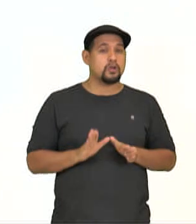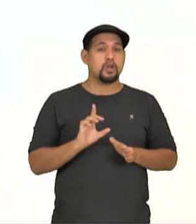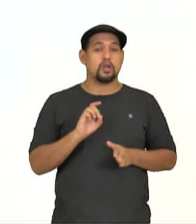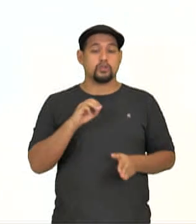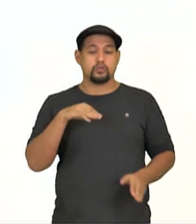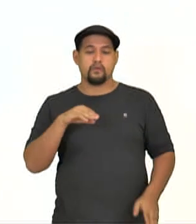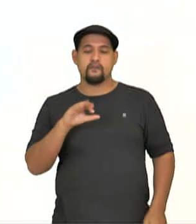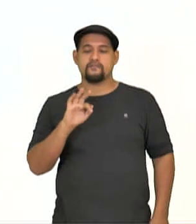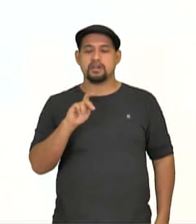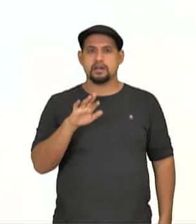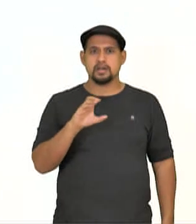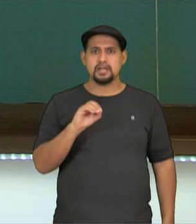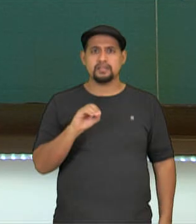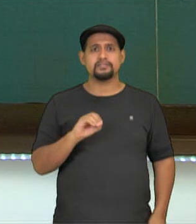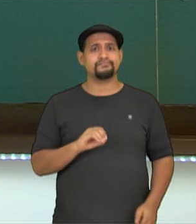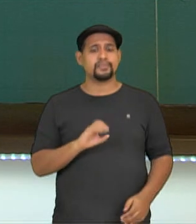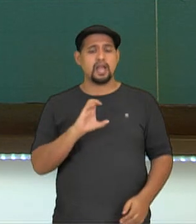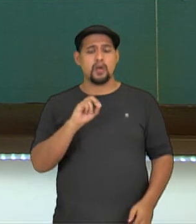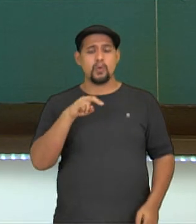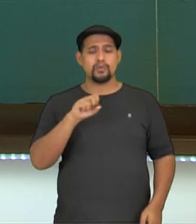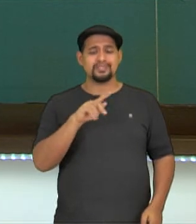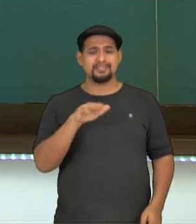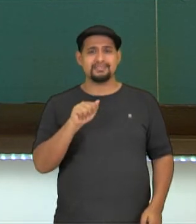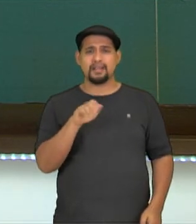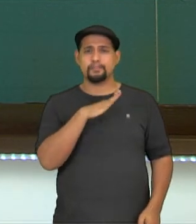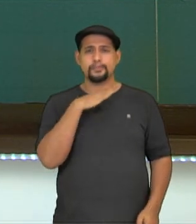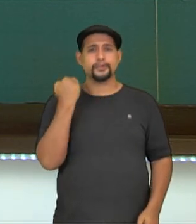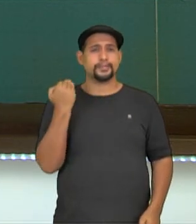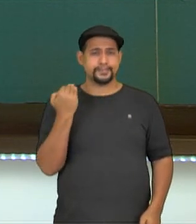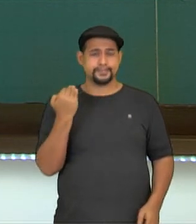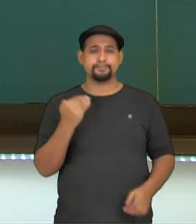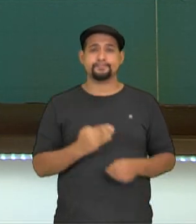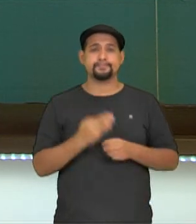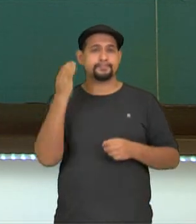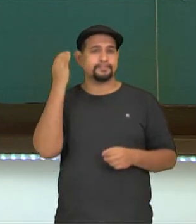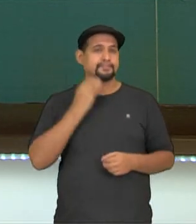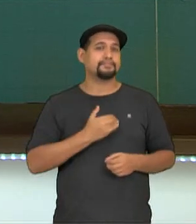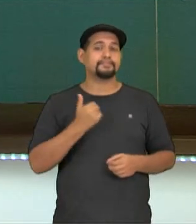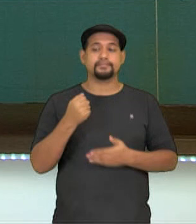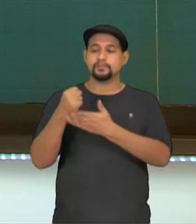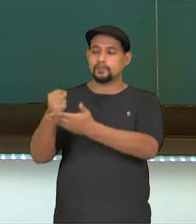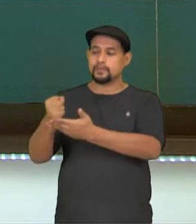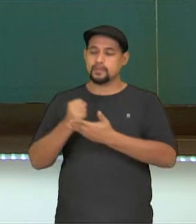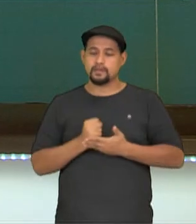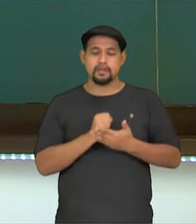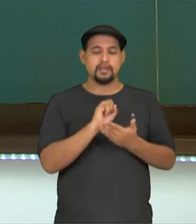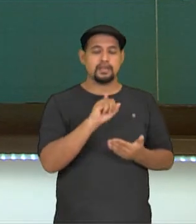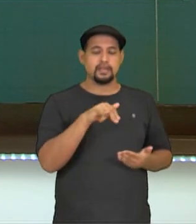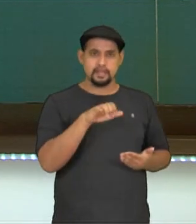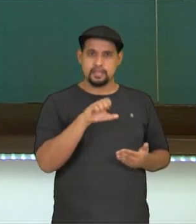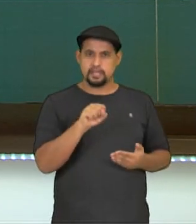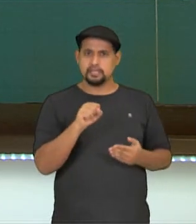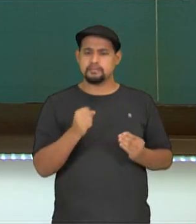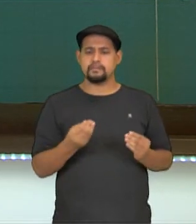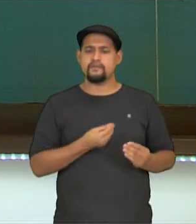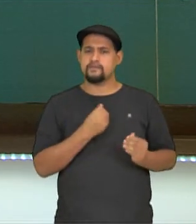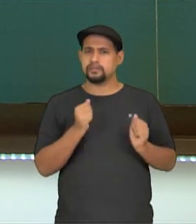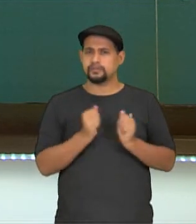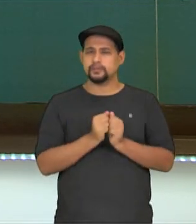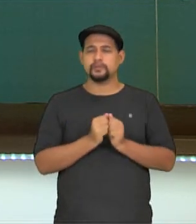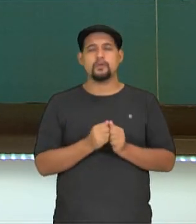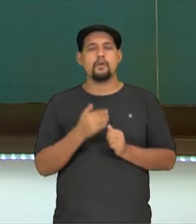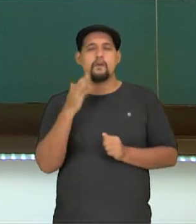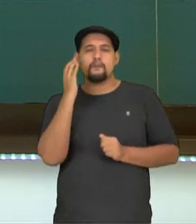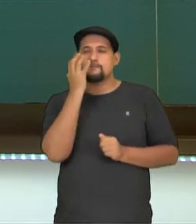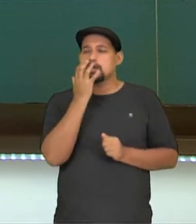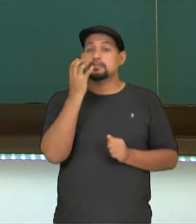Fernando, Constança faleceu. Dom Pedro I trouxe Inês de volta ao reino. O romance